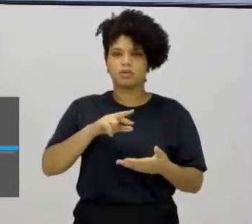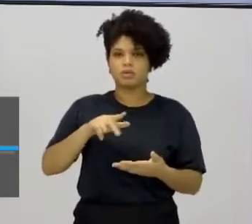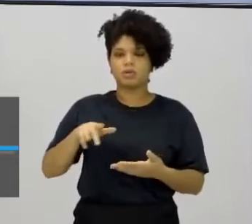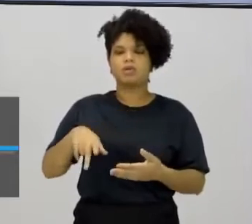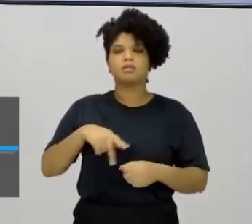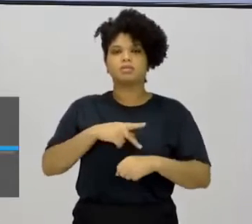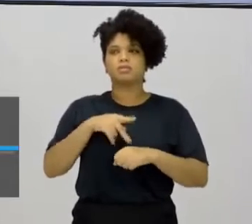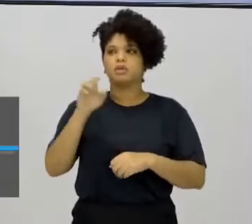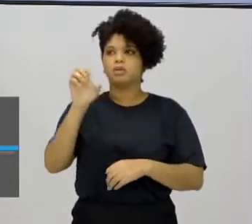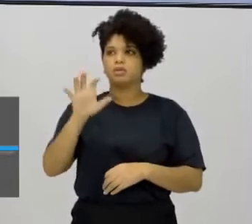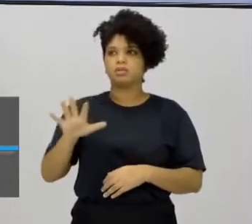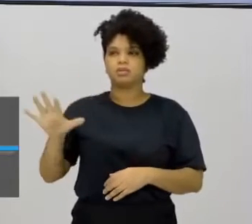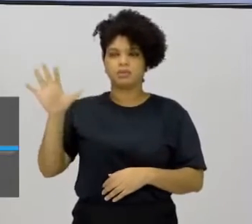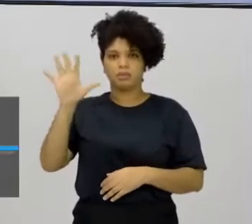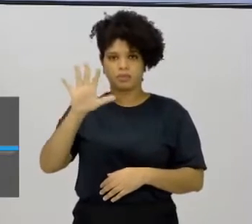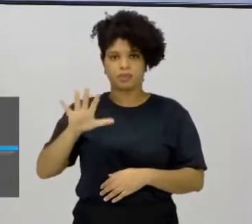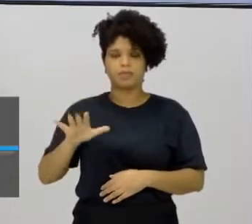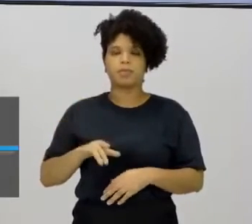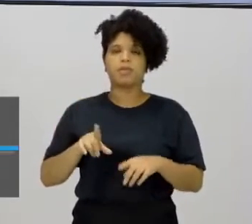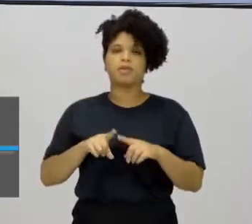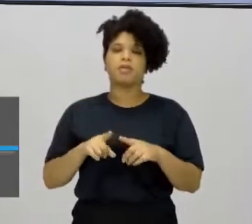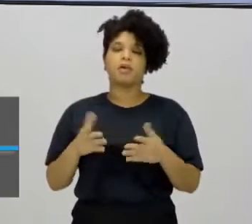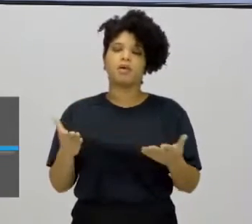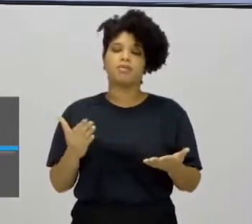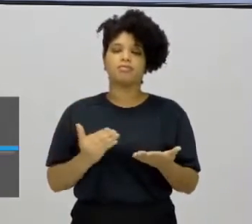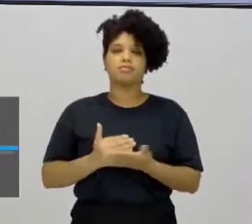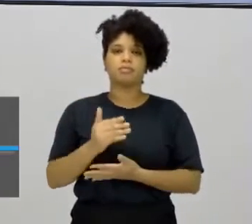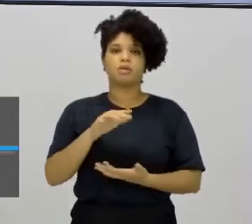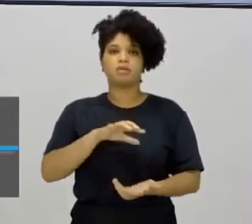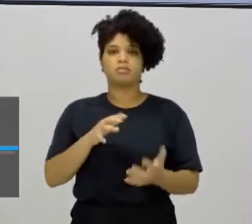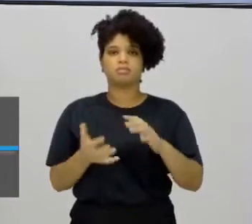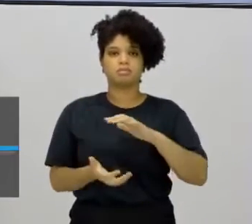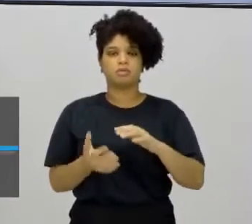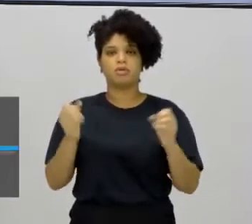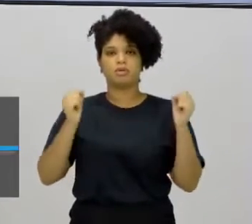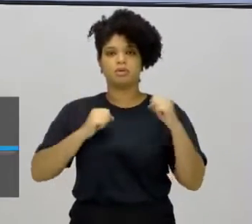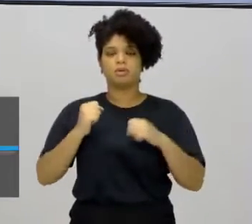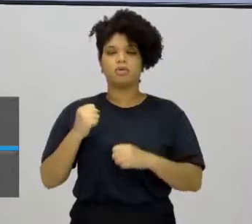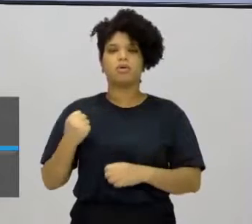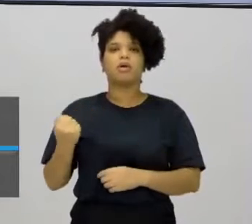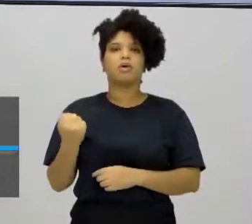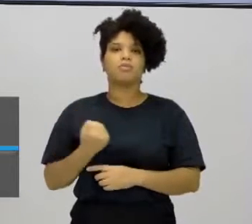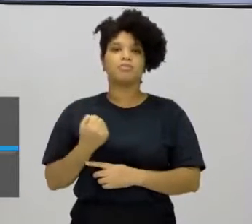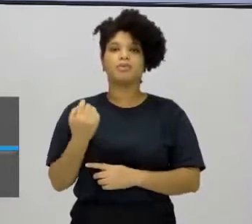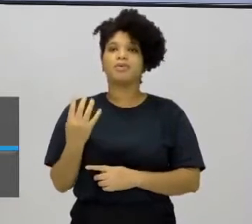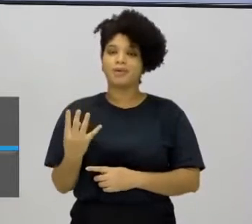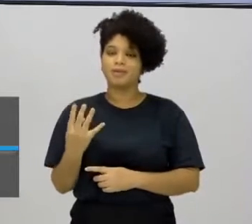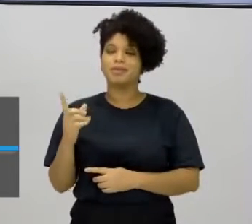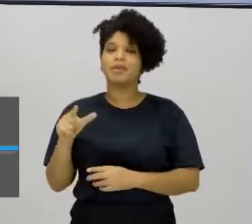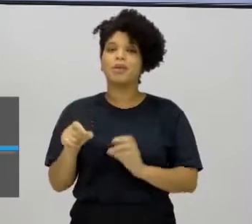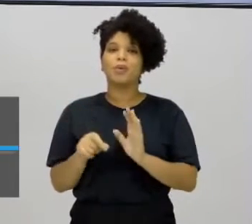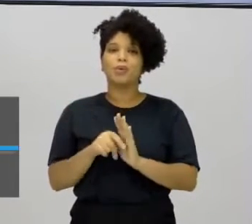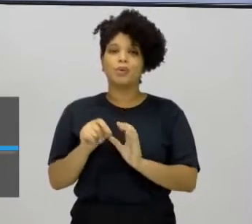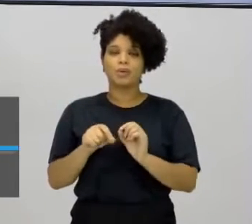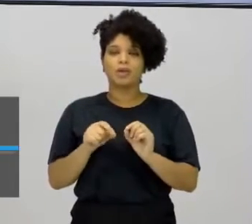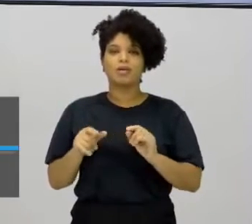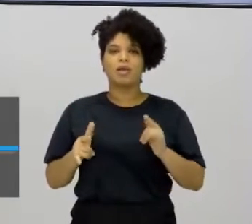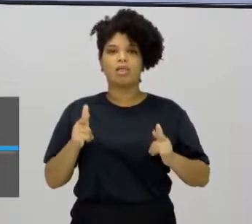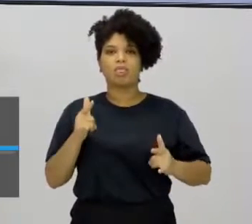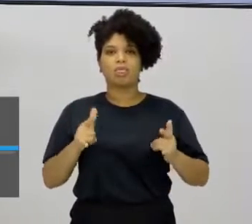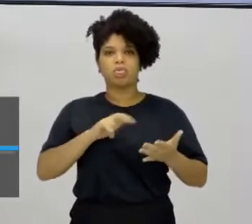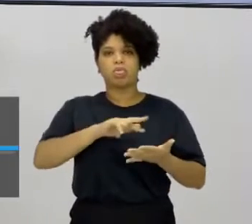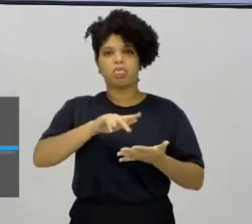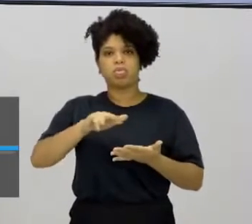Europa, né, e estamos aí na quarta Revolução Industrial, que é o quê? Né, a robótica, né, principalmente